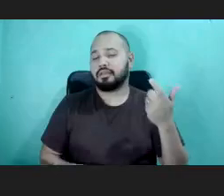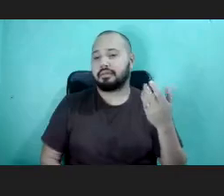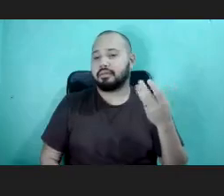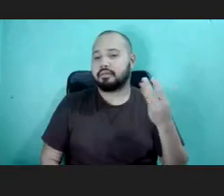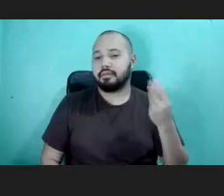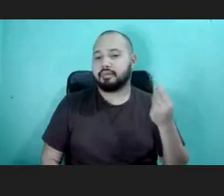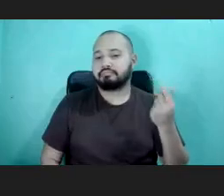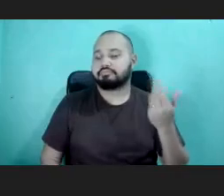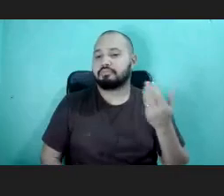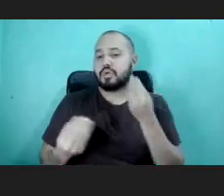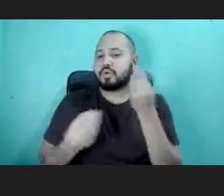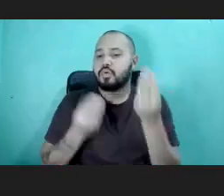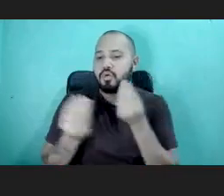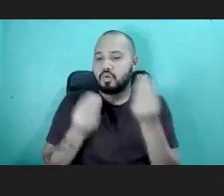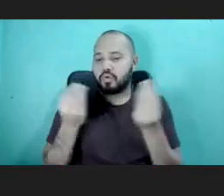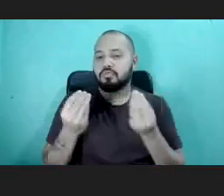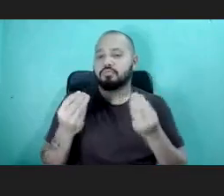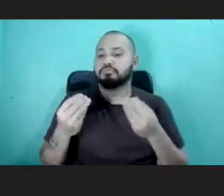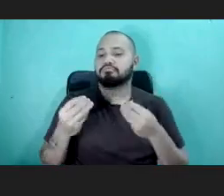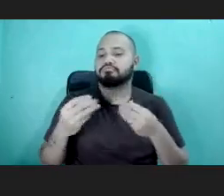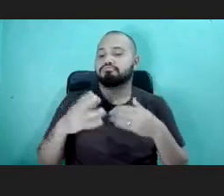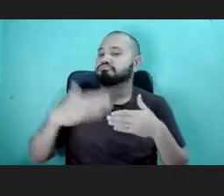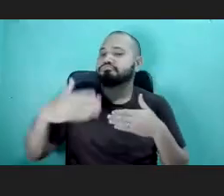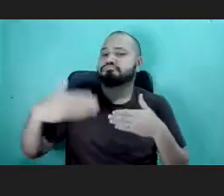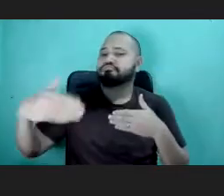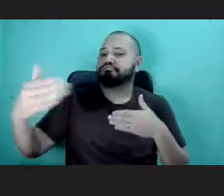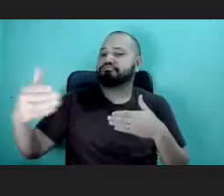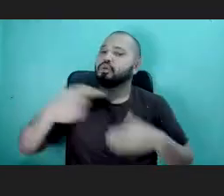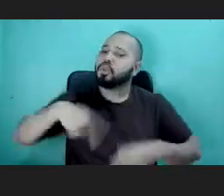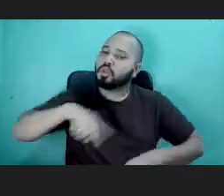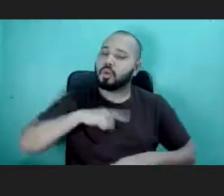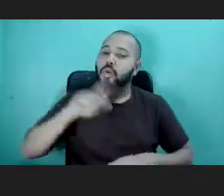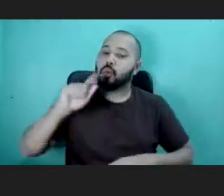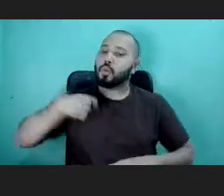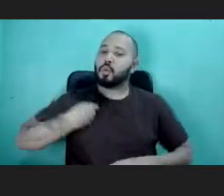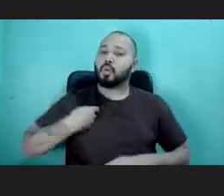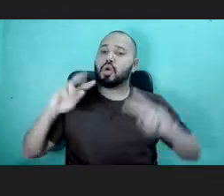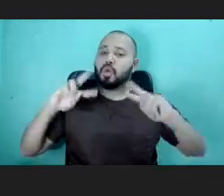nessa compreensão de que no fim das contas a gente é humano, né?